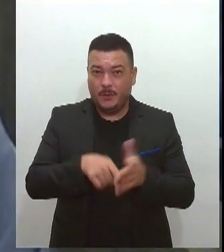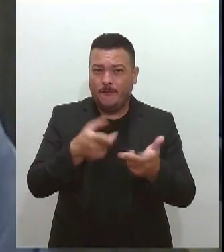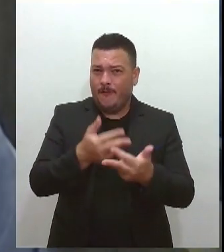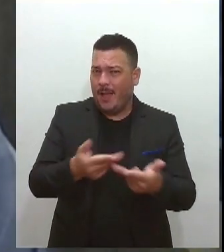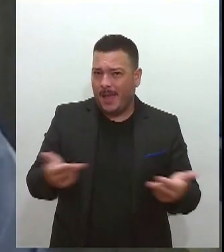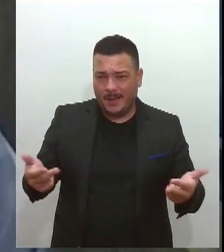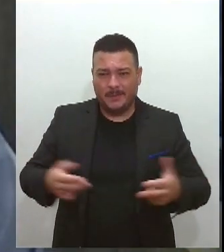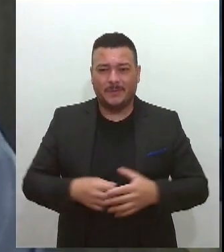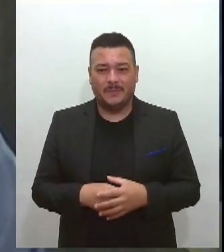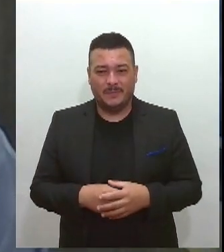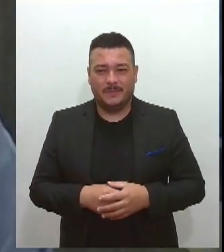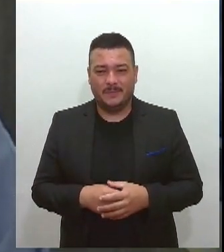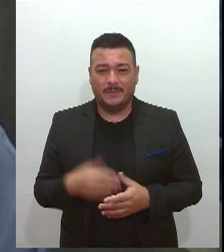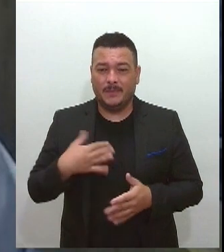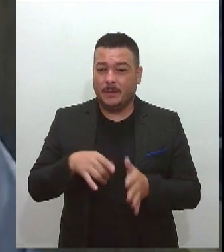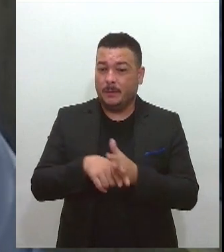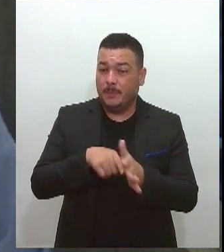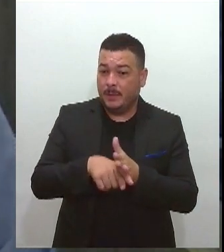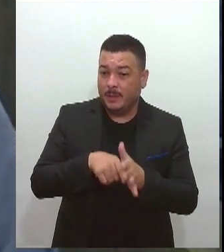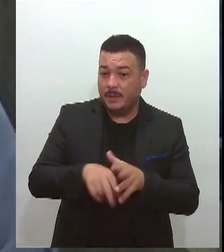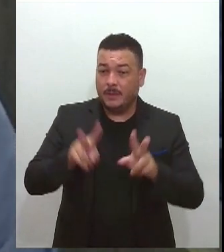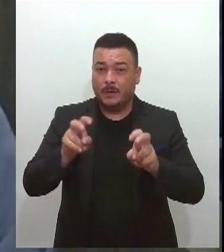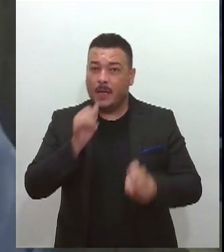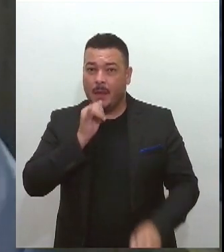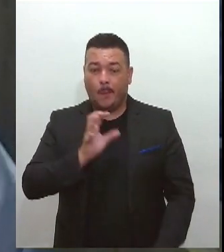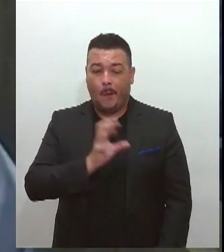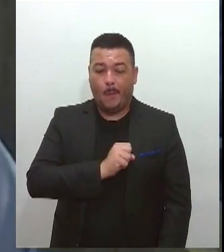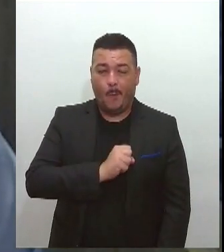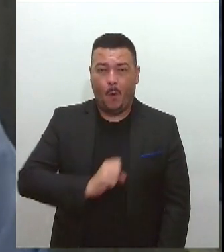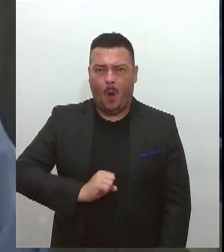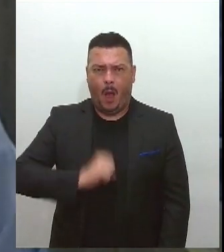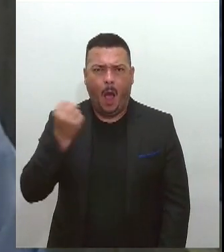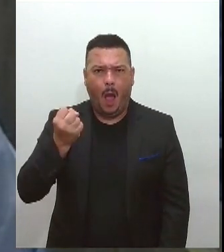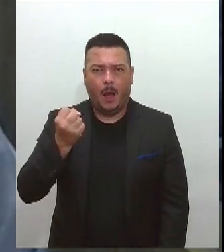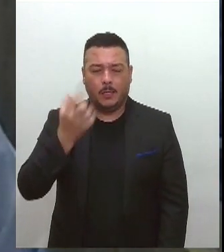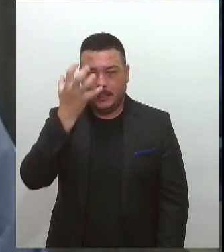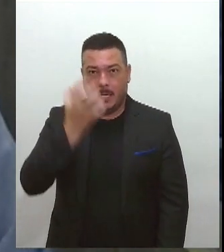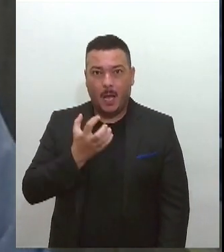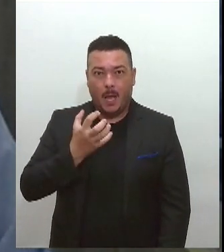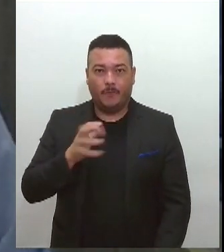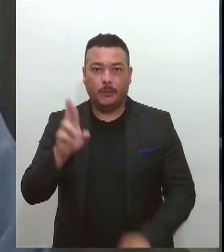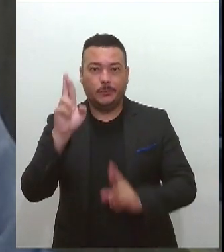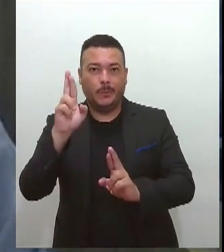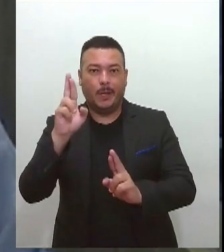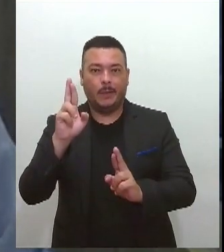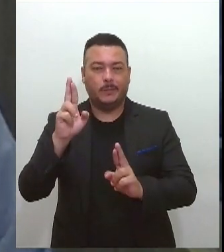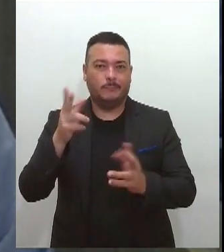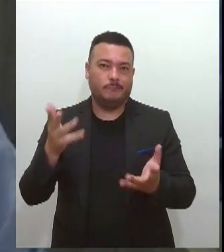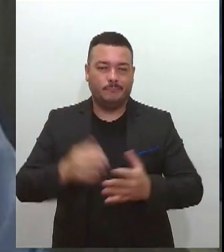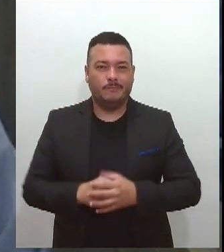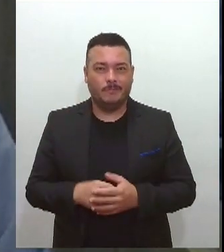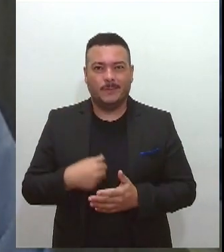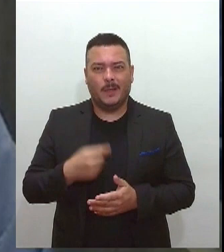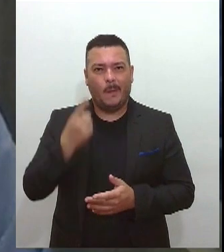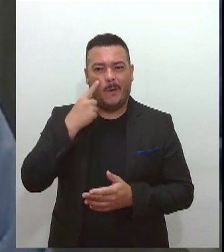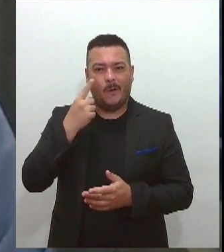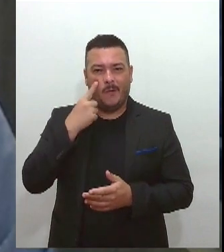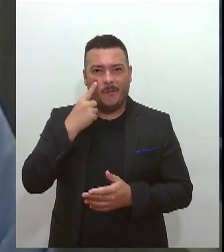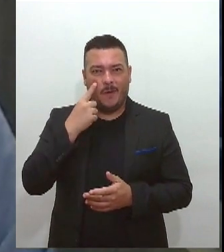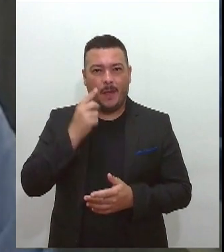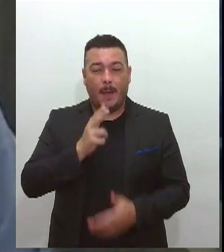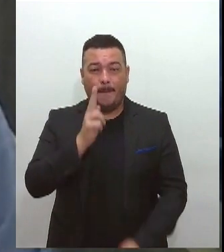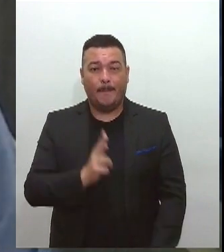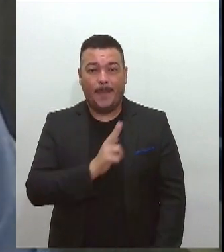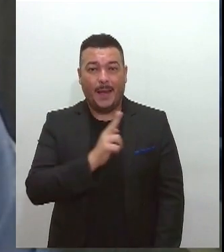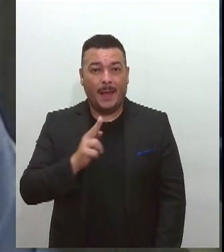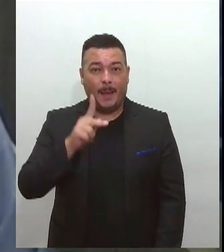eu pesquiso sobre amor, ódio, raiva, esperança. E eu comecei a ver um pouco sobre Padre Pedro, a ler lá no